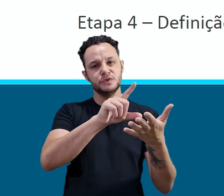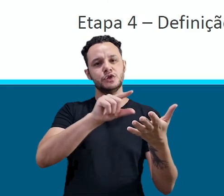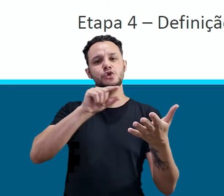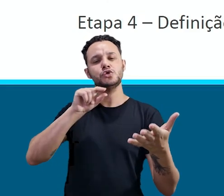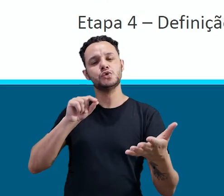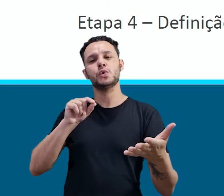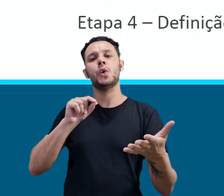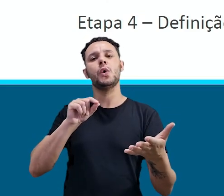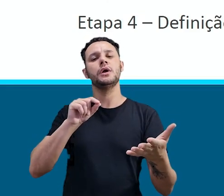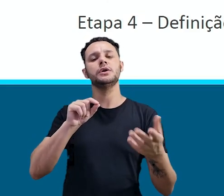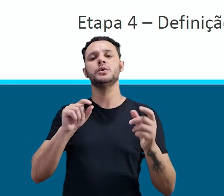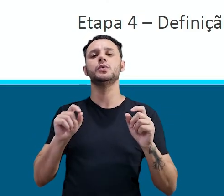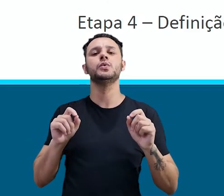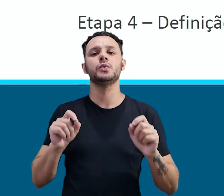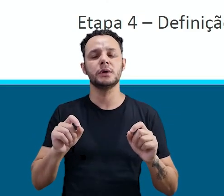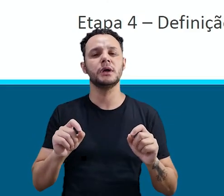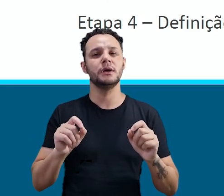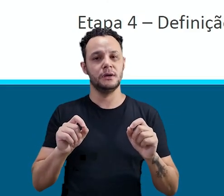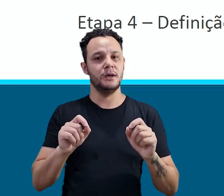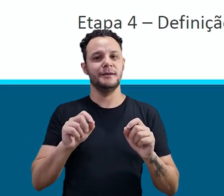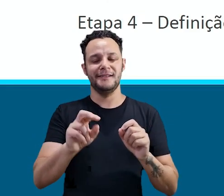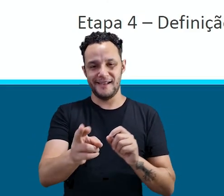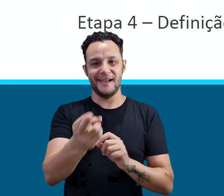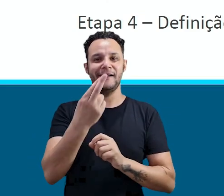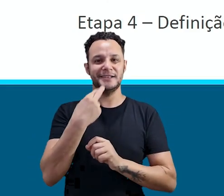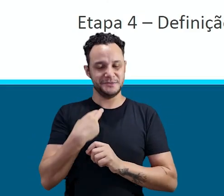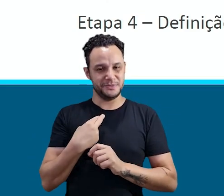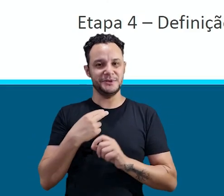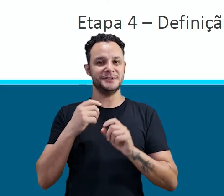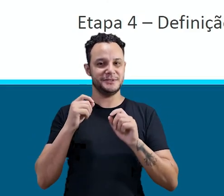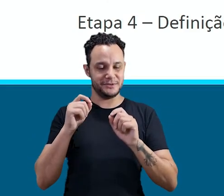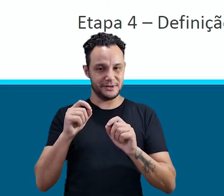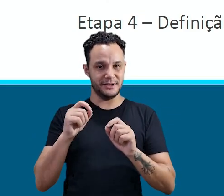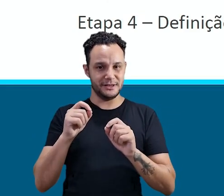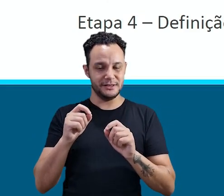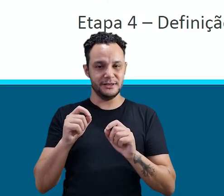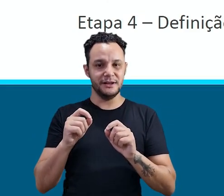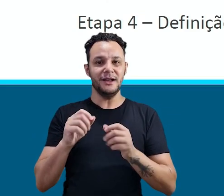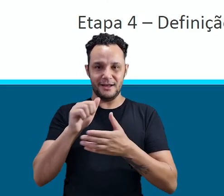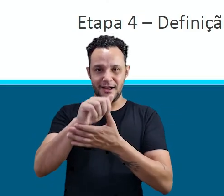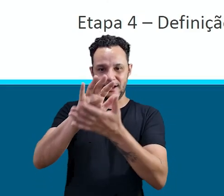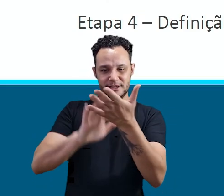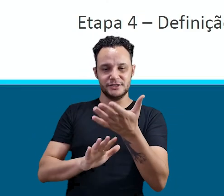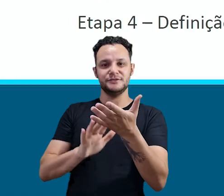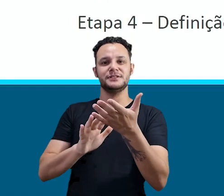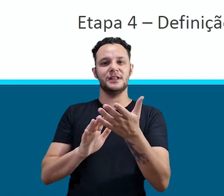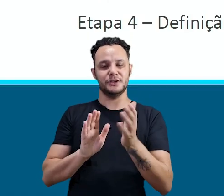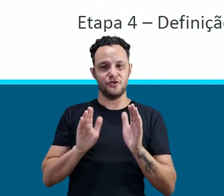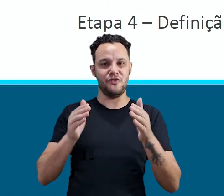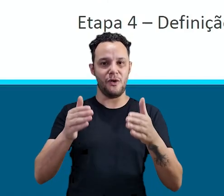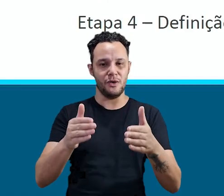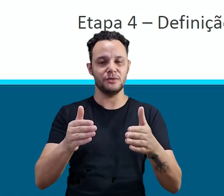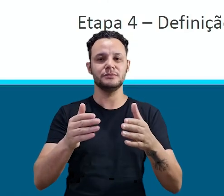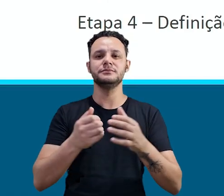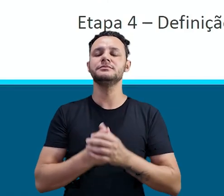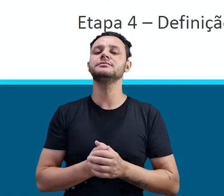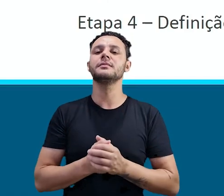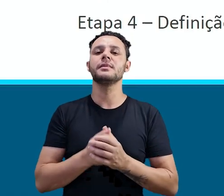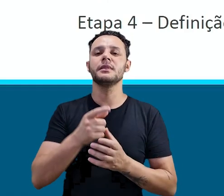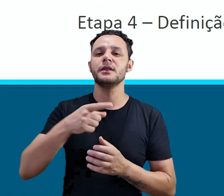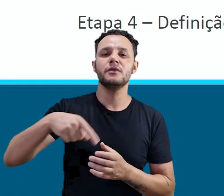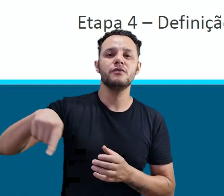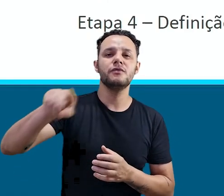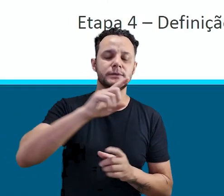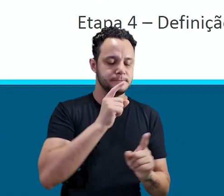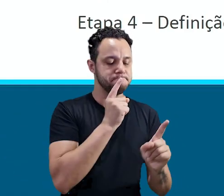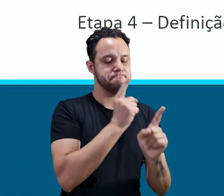casos apresentados e vão trazer o que para a gente de resposta lá na nossa atividade do Moodle.